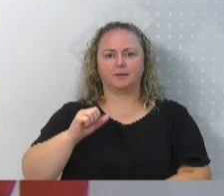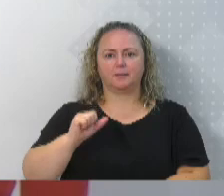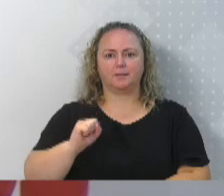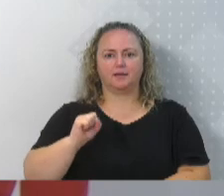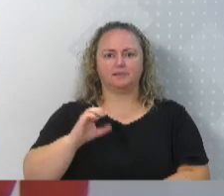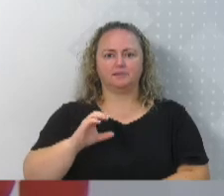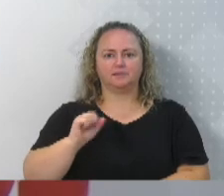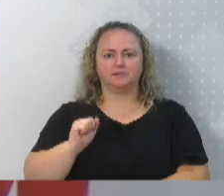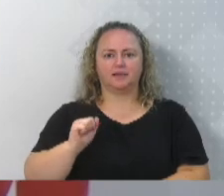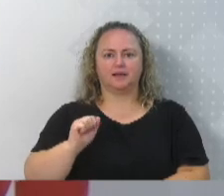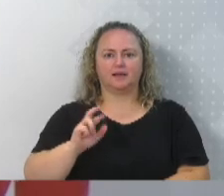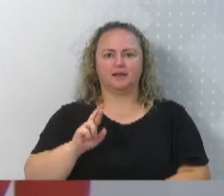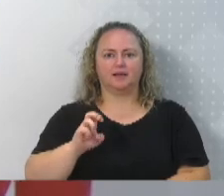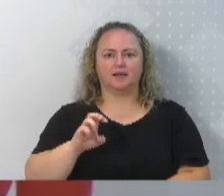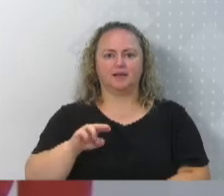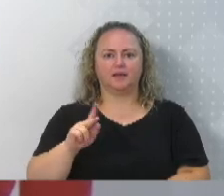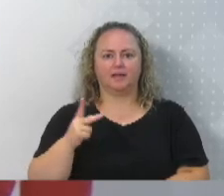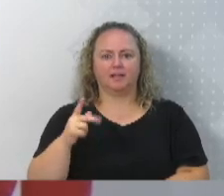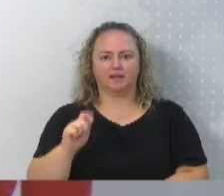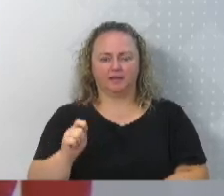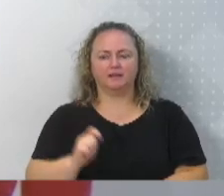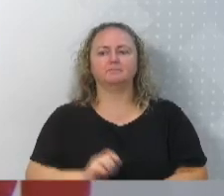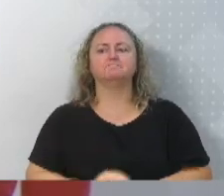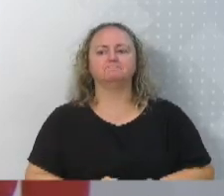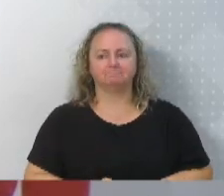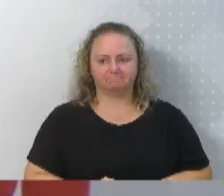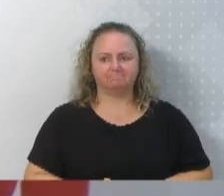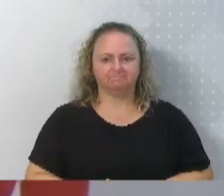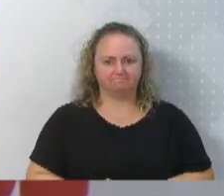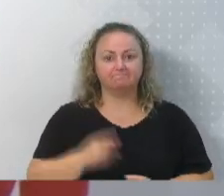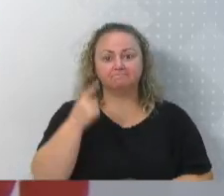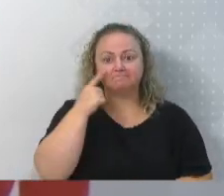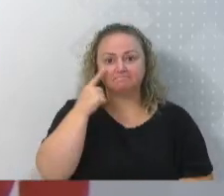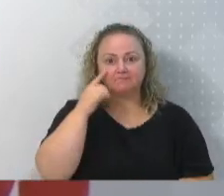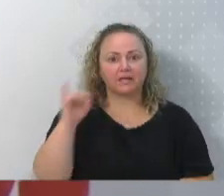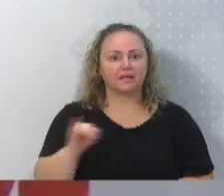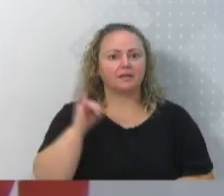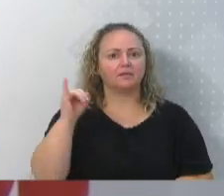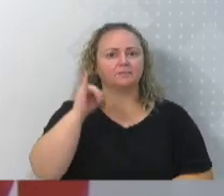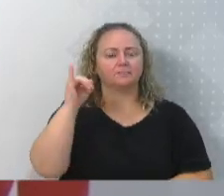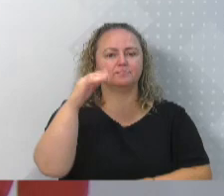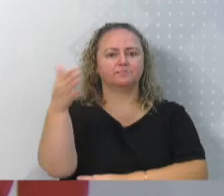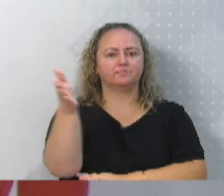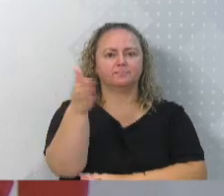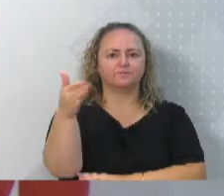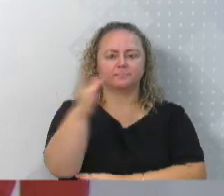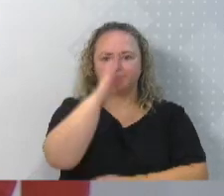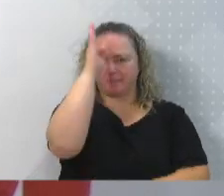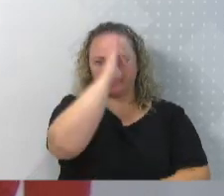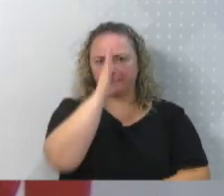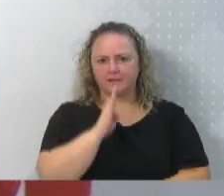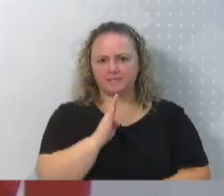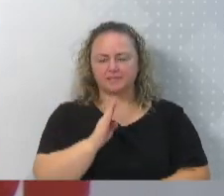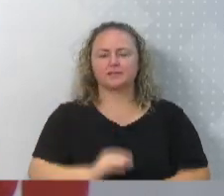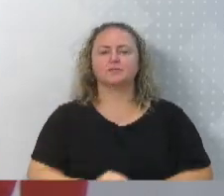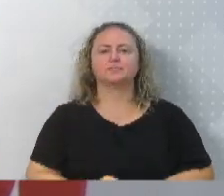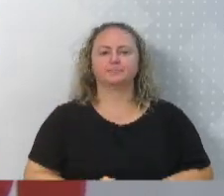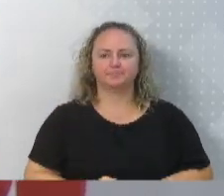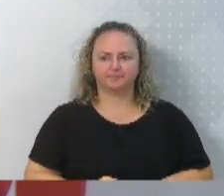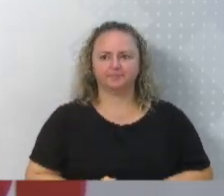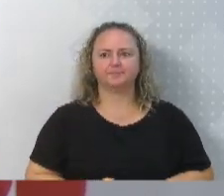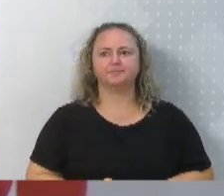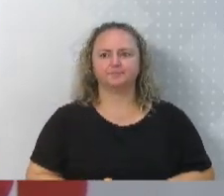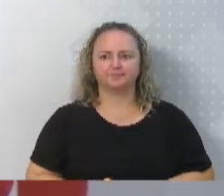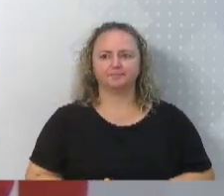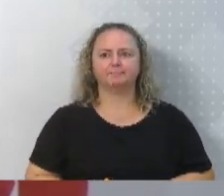Moraes Então veja a importância né do expedicionário e importância da bandeira do Brasil né a bandeira do Brasil